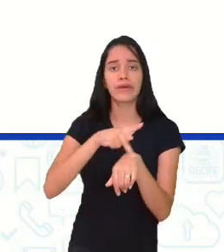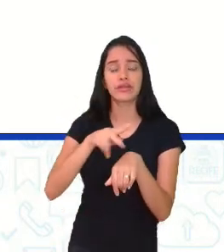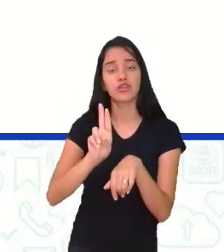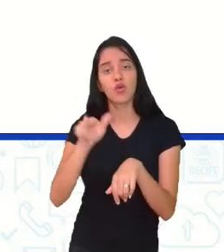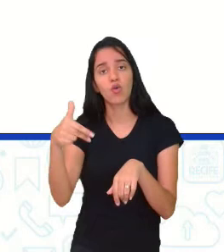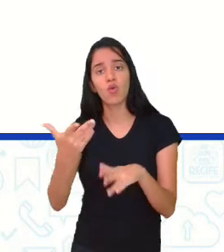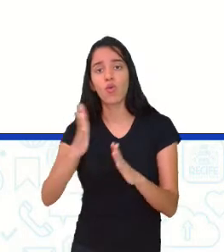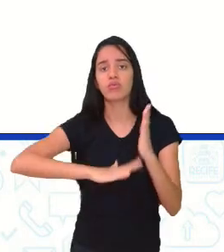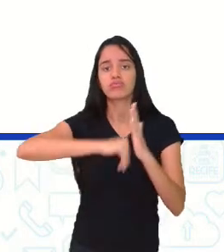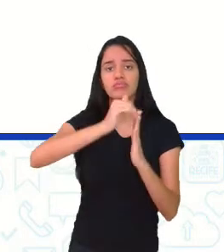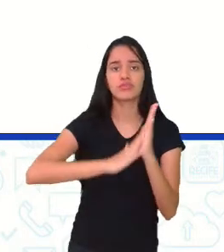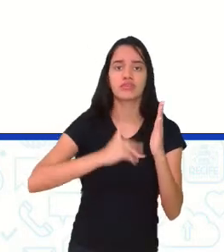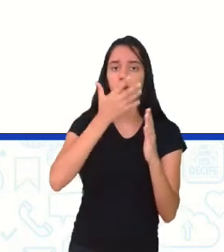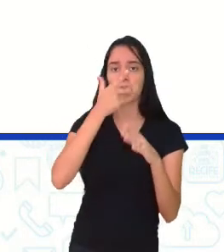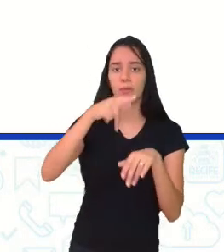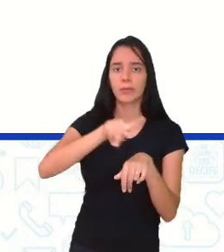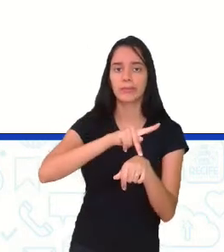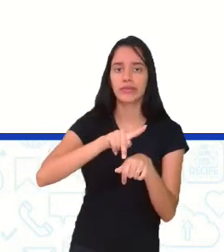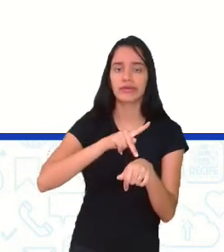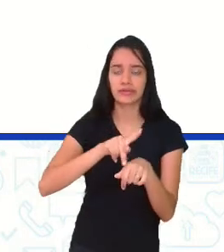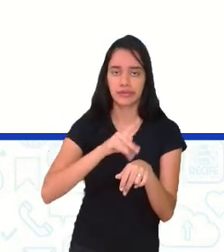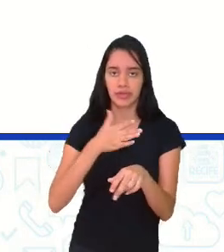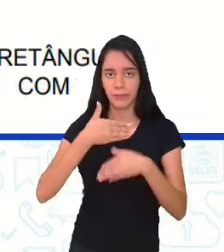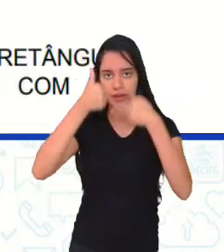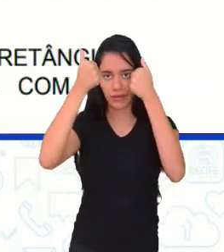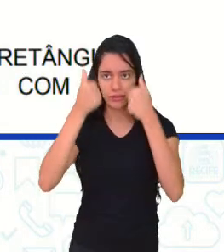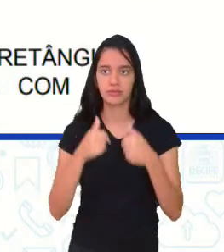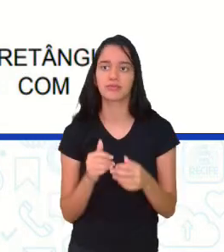preta para pintar a figura, que fica bem melhor.